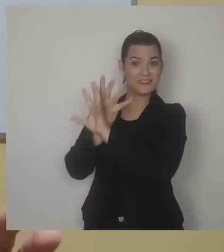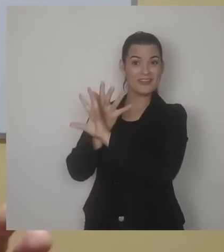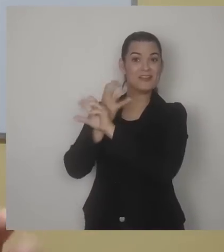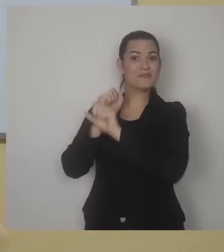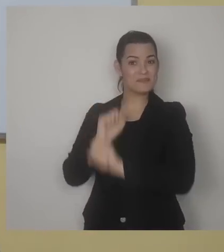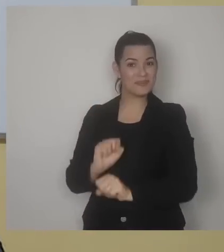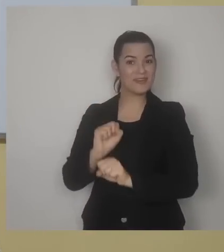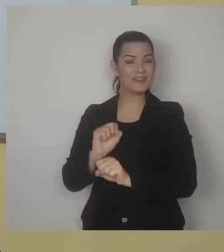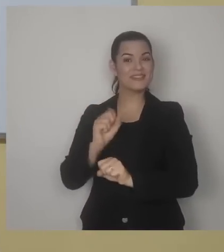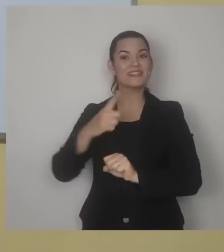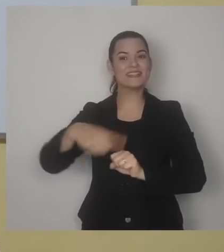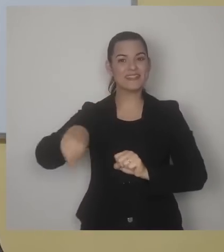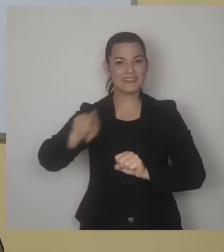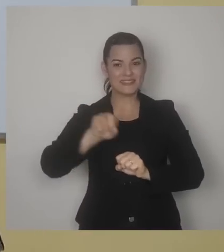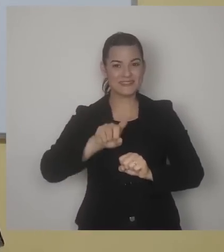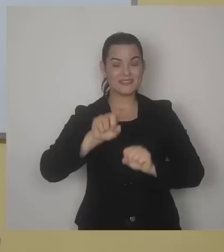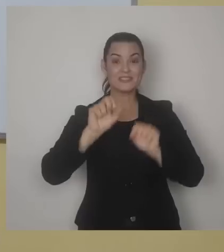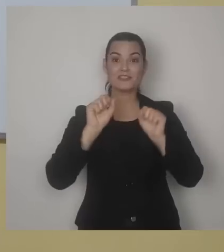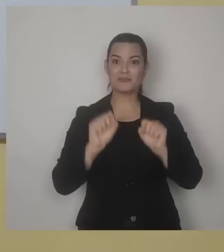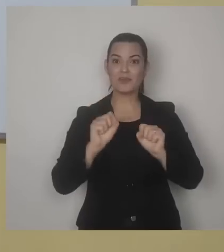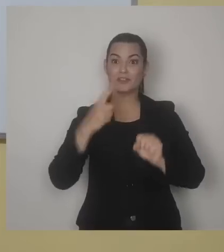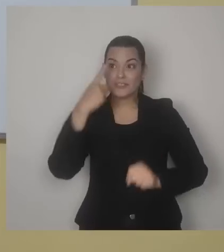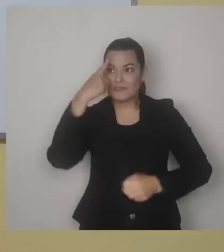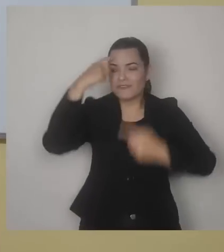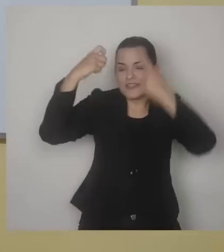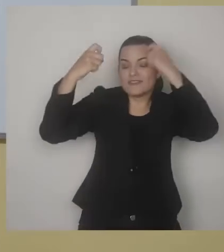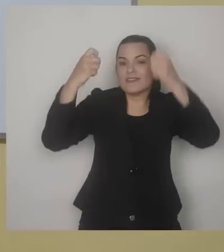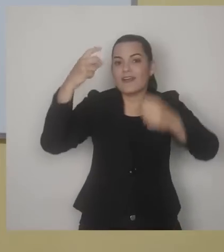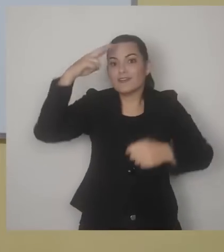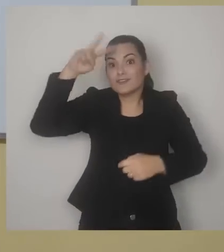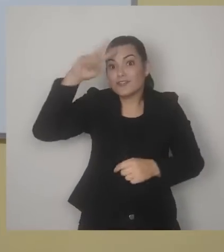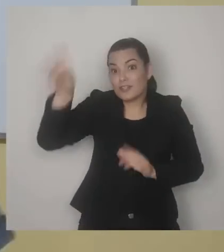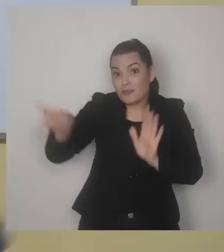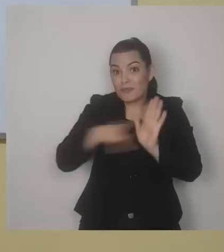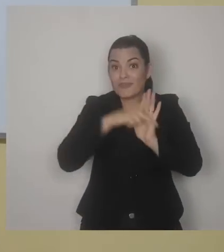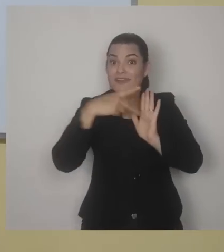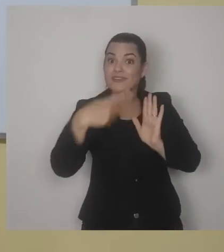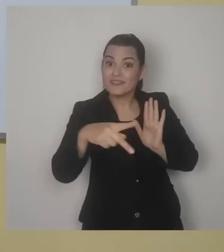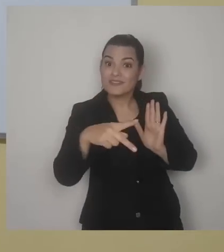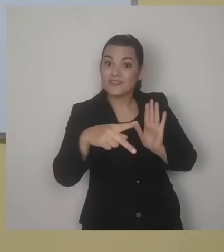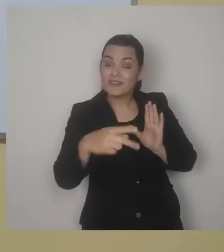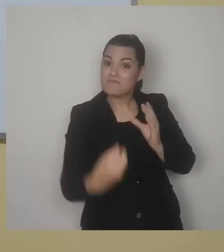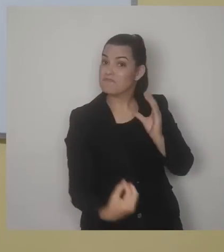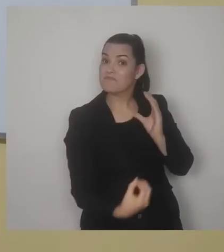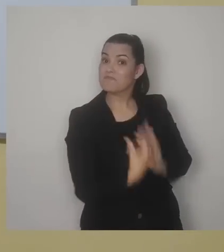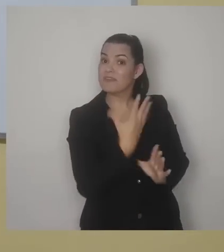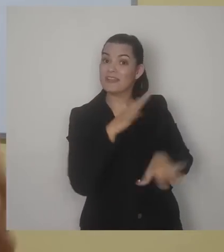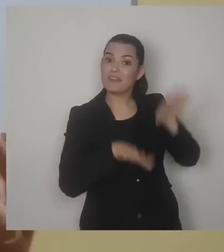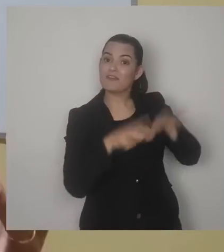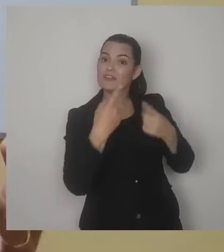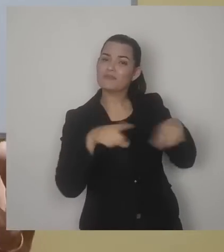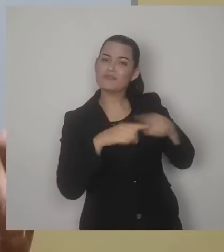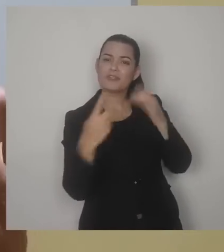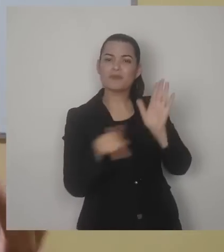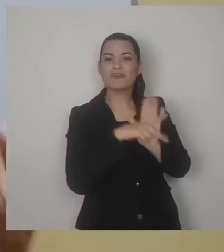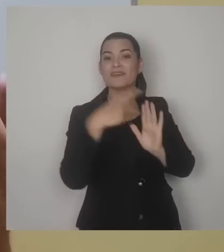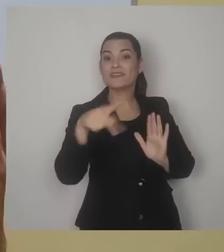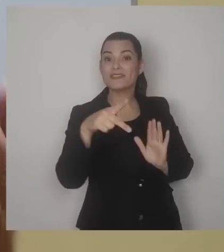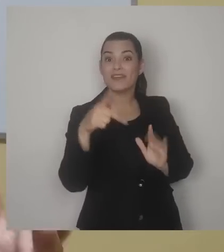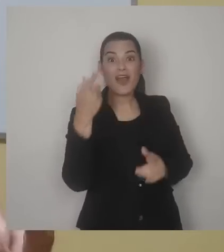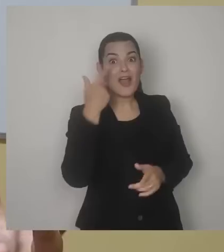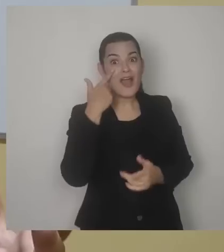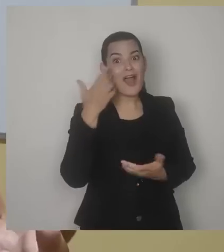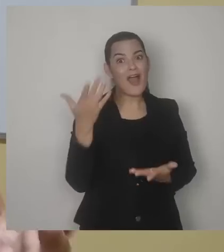videoconferência. Aliás, vocês podem inventar as suas próprias histórias e, quem sabe, até mesmo as suas